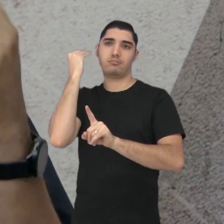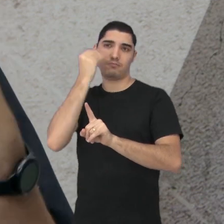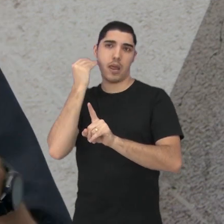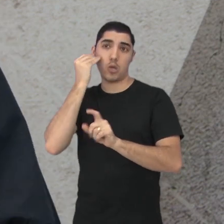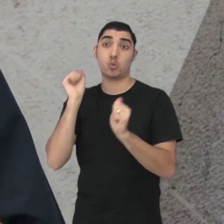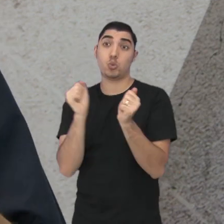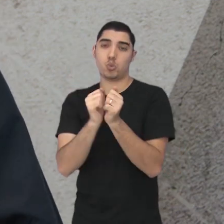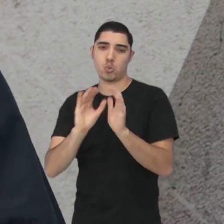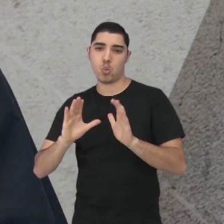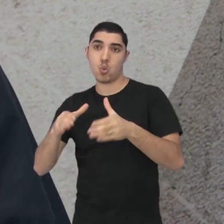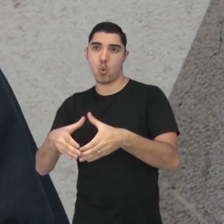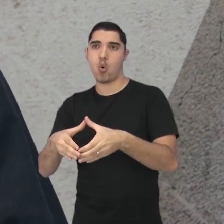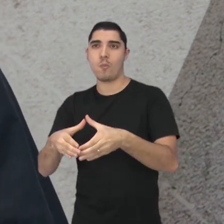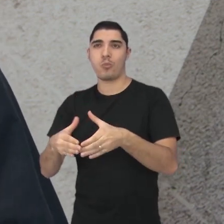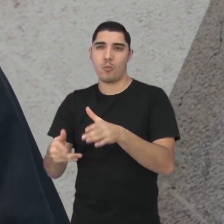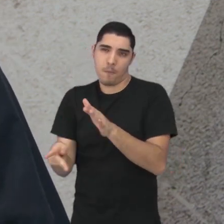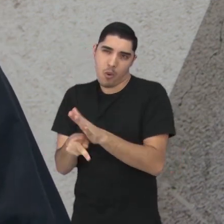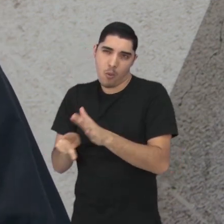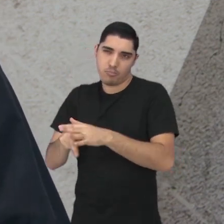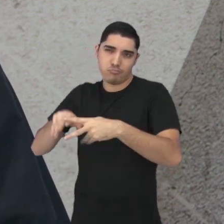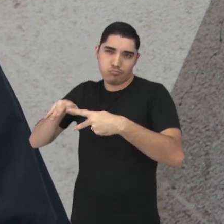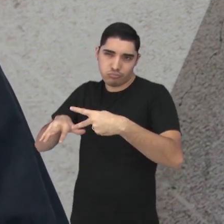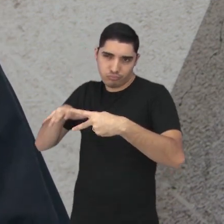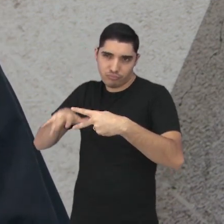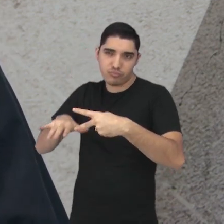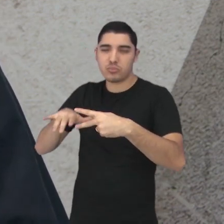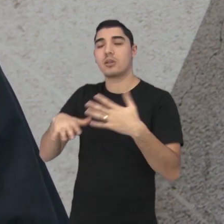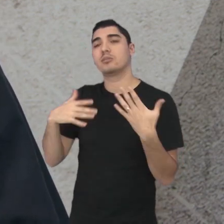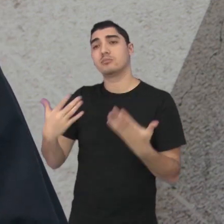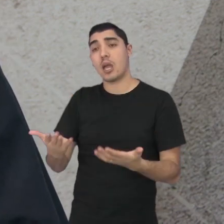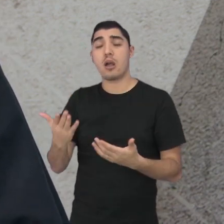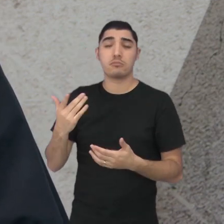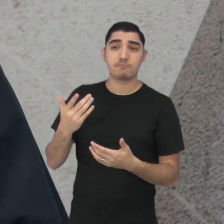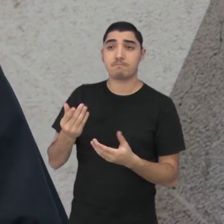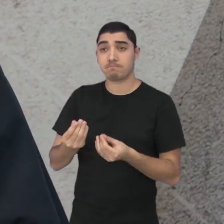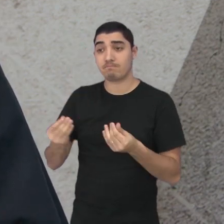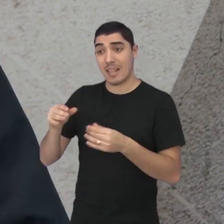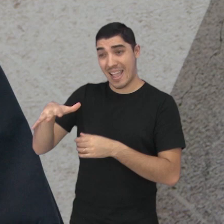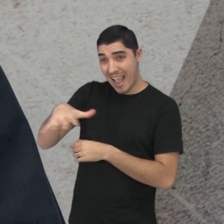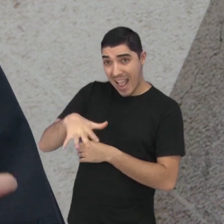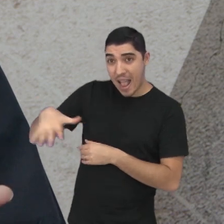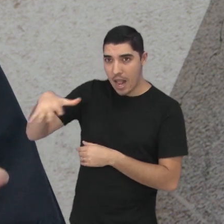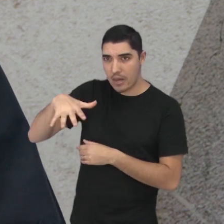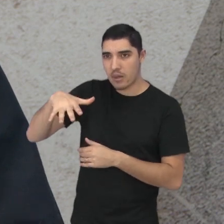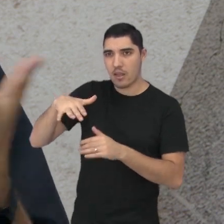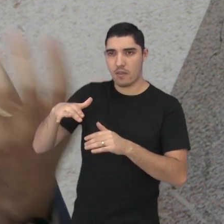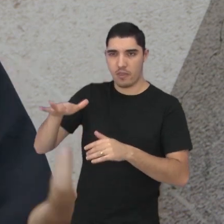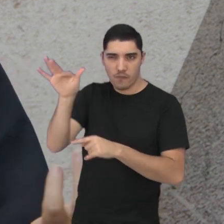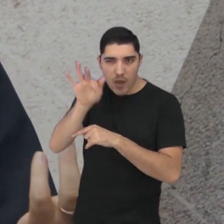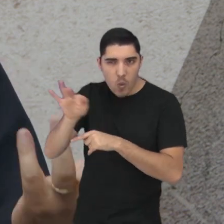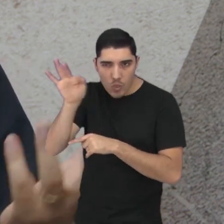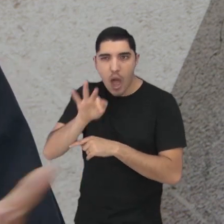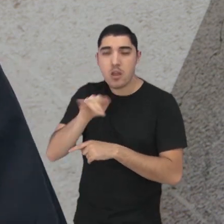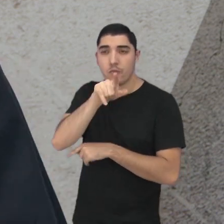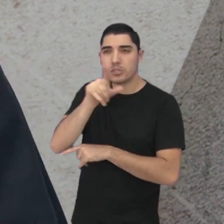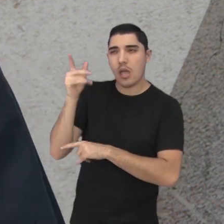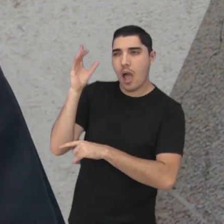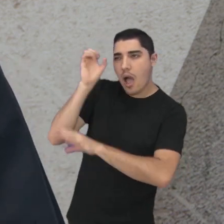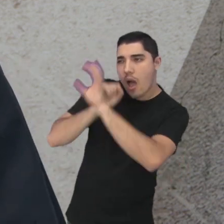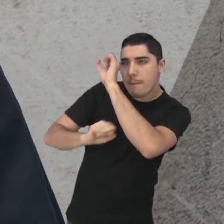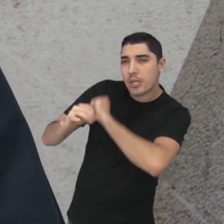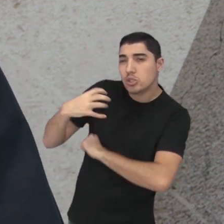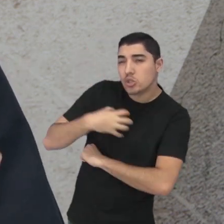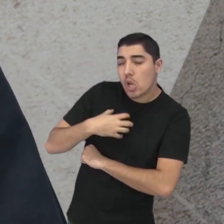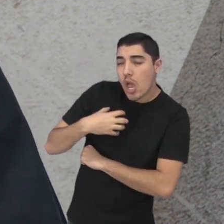ali, conviveu com uma equipe de desenvolvimento. Então, assim, no meio acadêmico você tem uma visão, você tem um